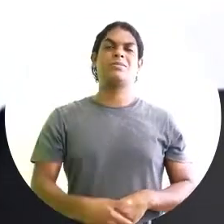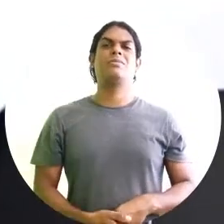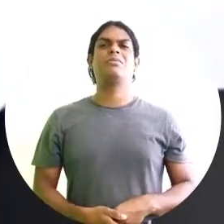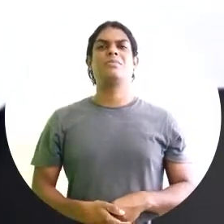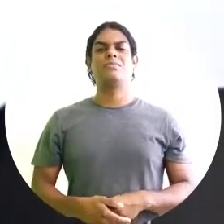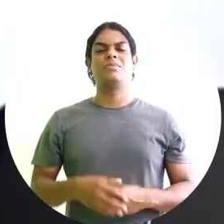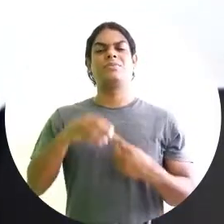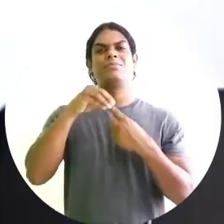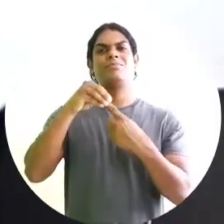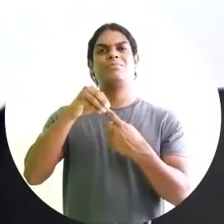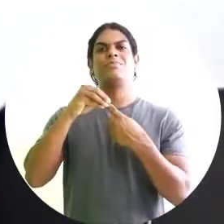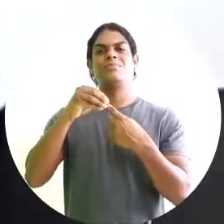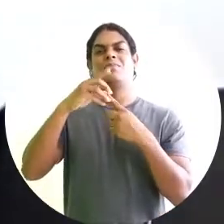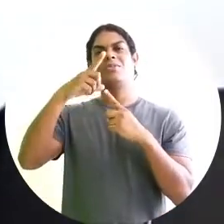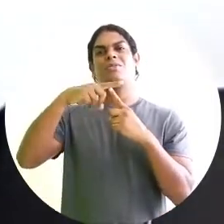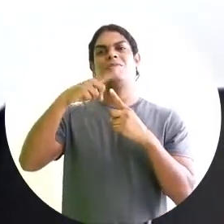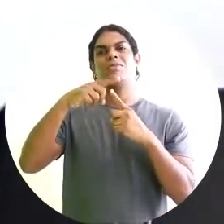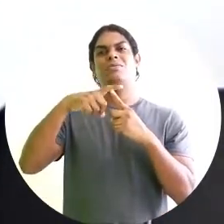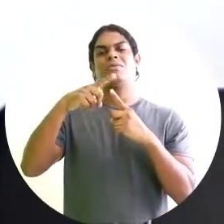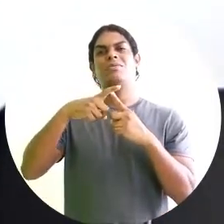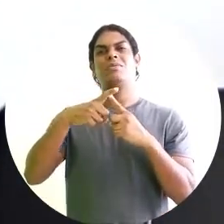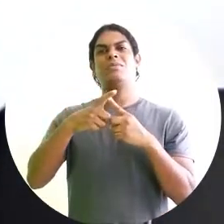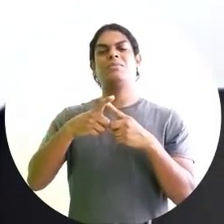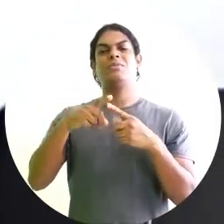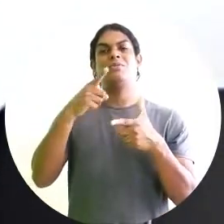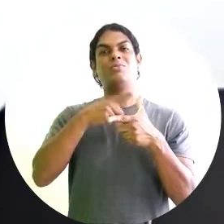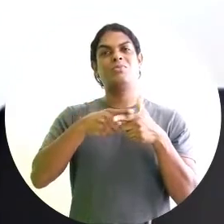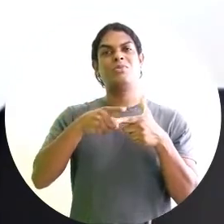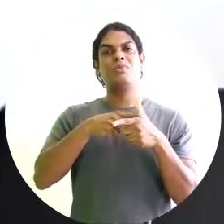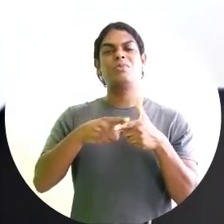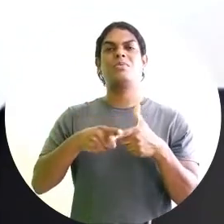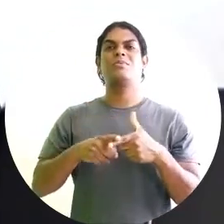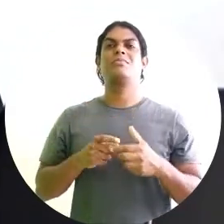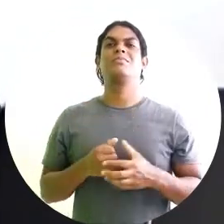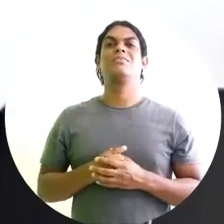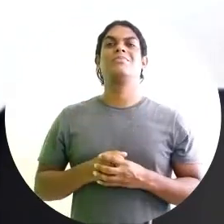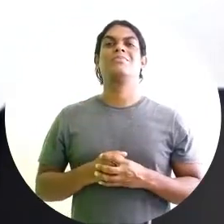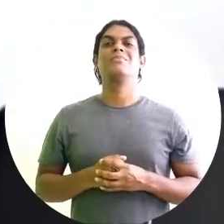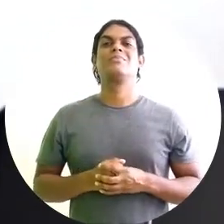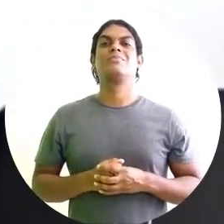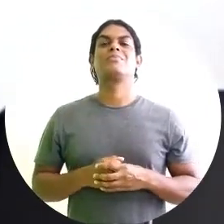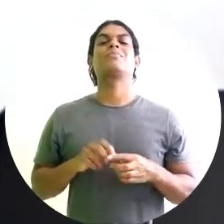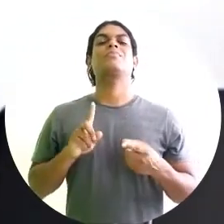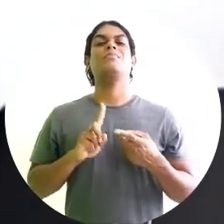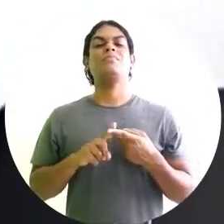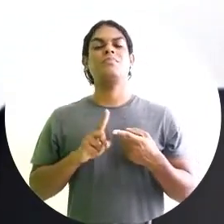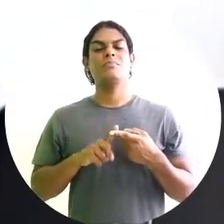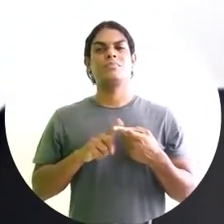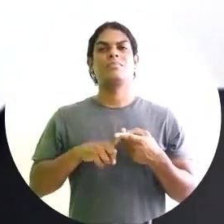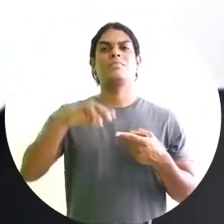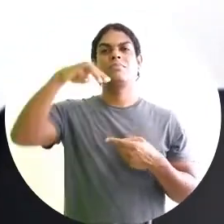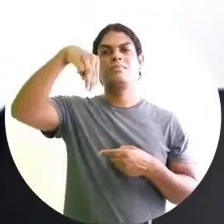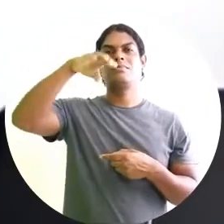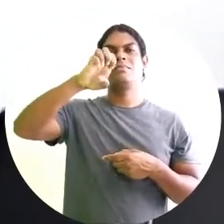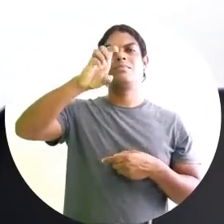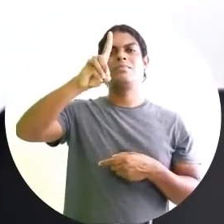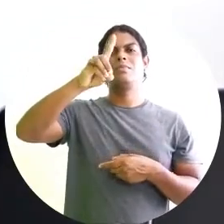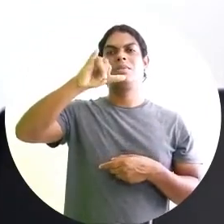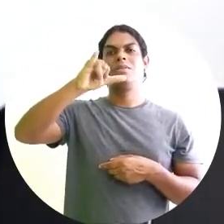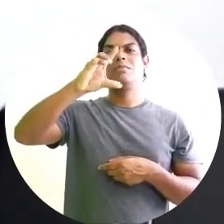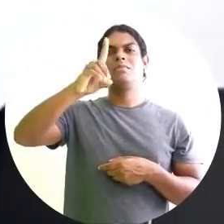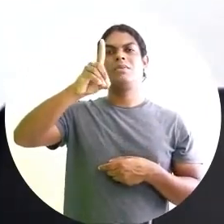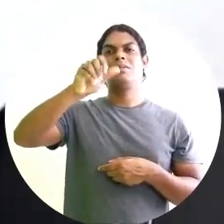de infrações no meio ambiente de trabalho. Existem outras? Existem. Existem também medidas de segurança, um meio